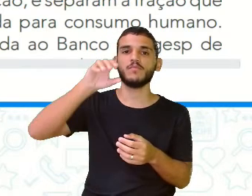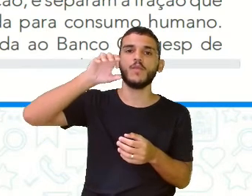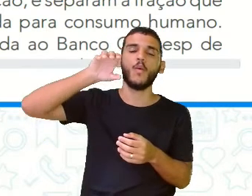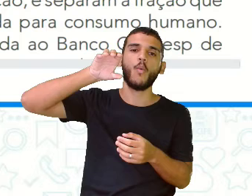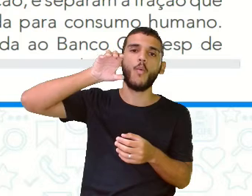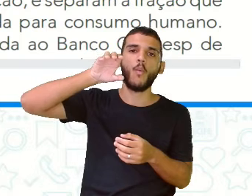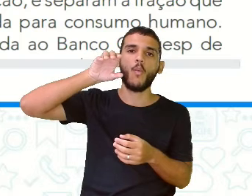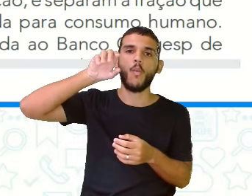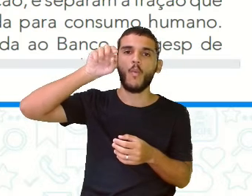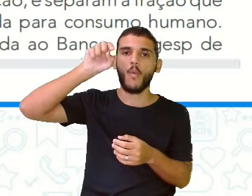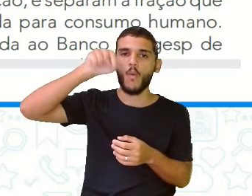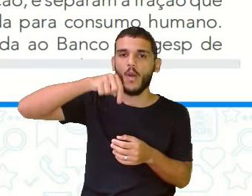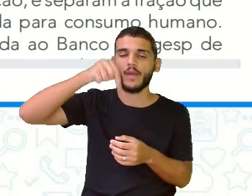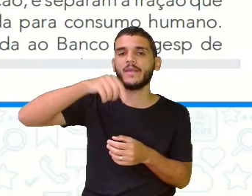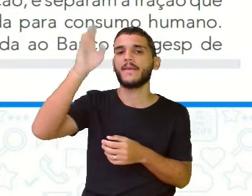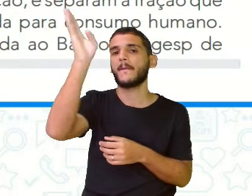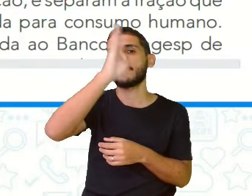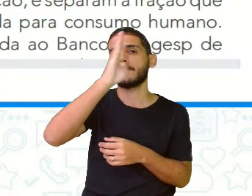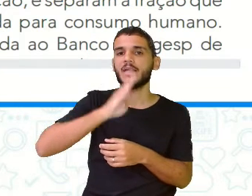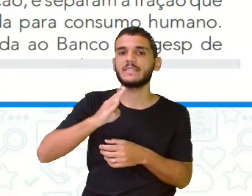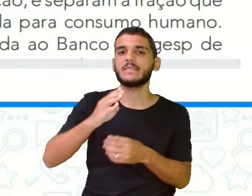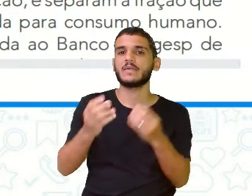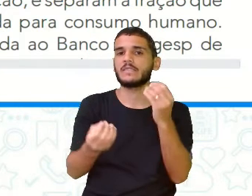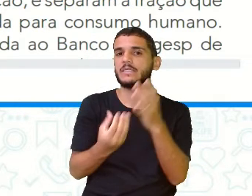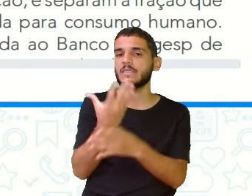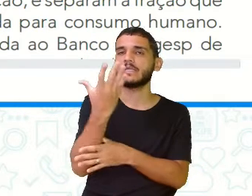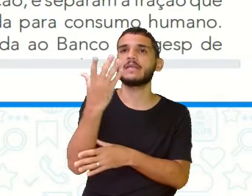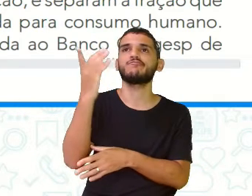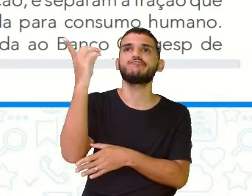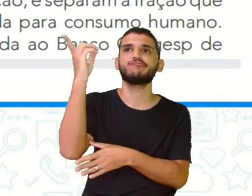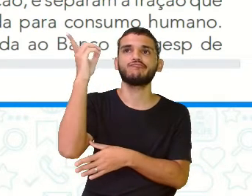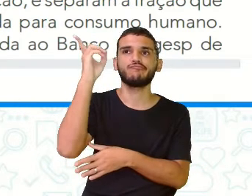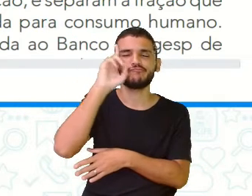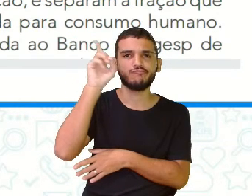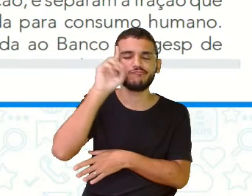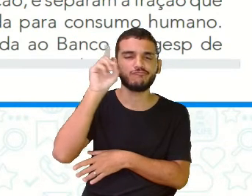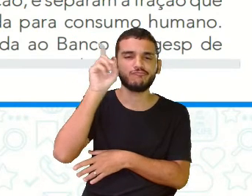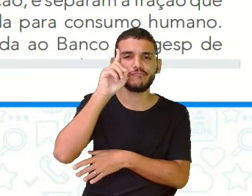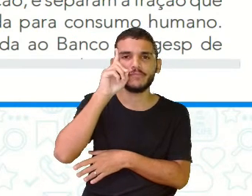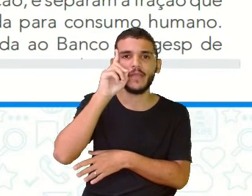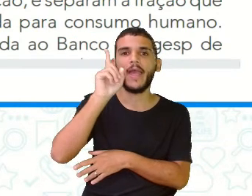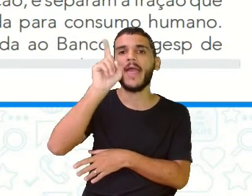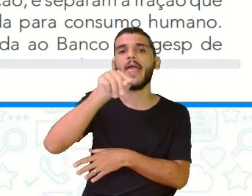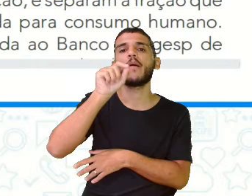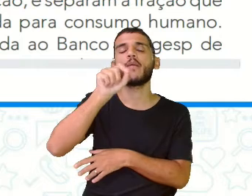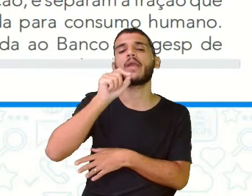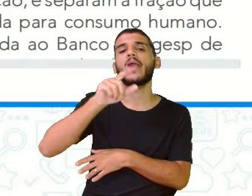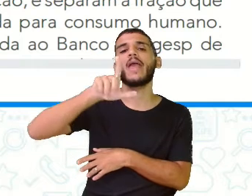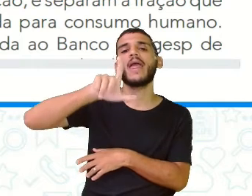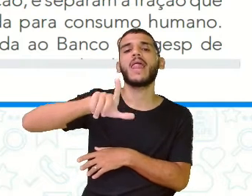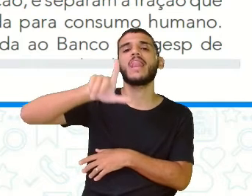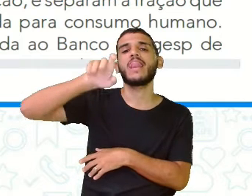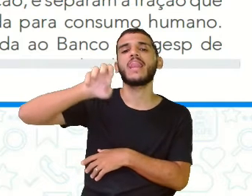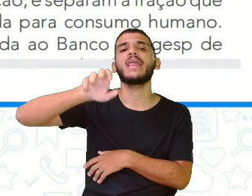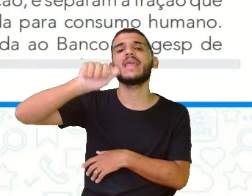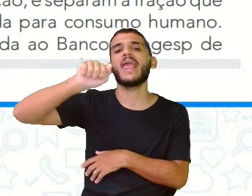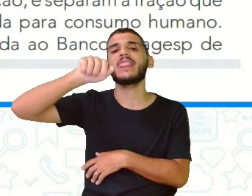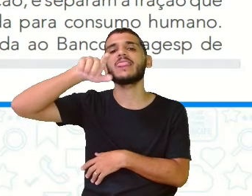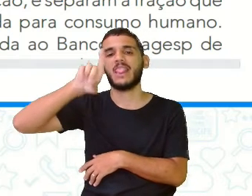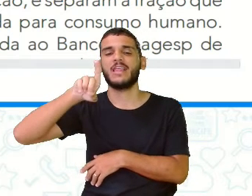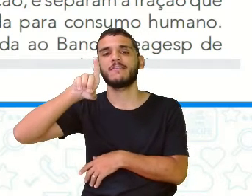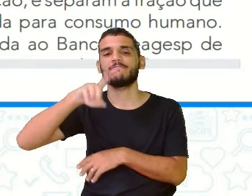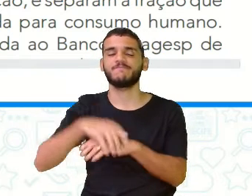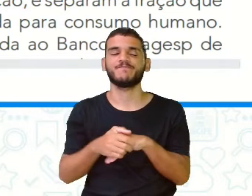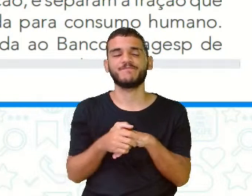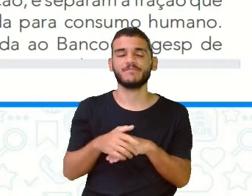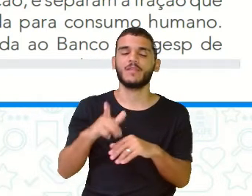que é LIDE, professora? LIDE é o primeiro parágrafo, ou da notícia, ou da reportagem, que vai te dar o resumo